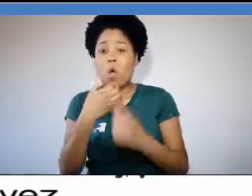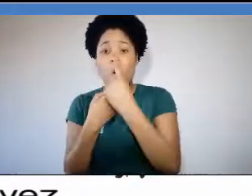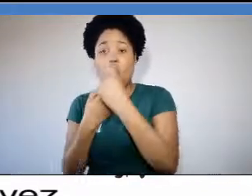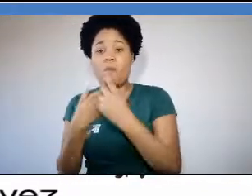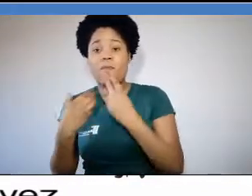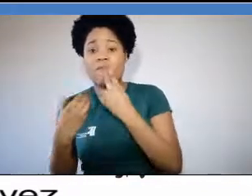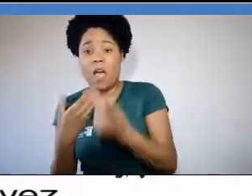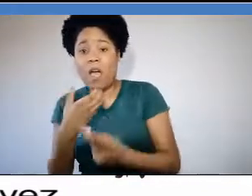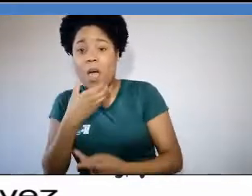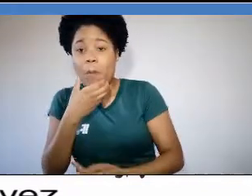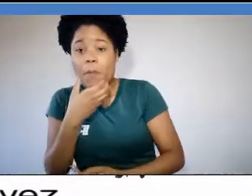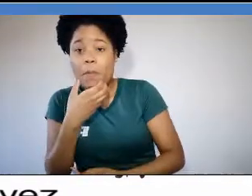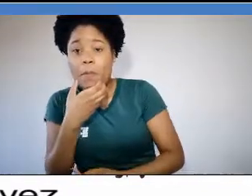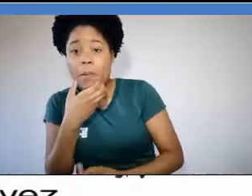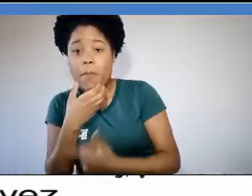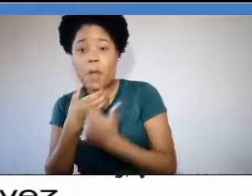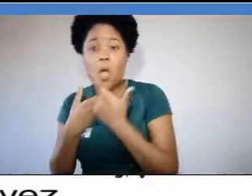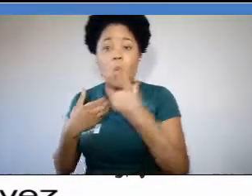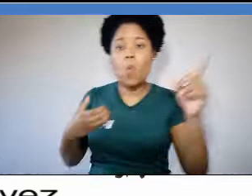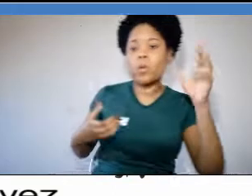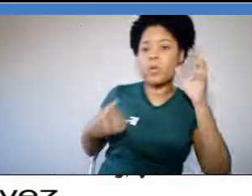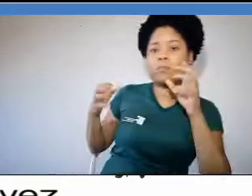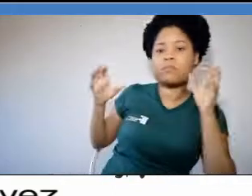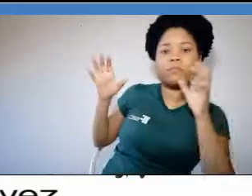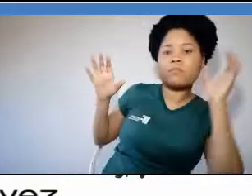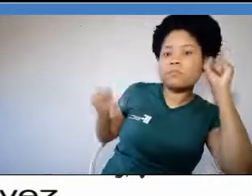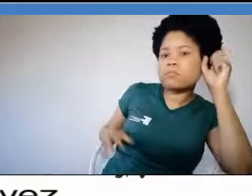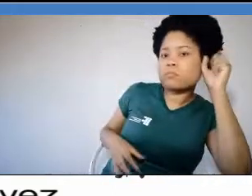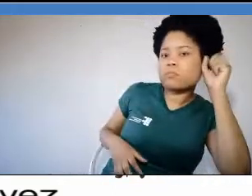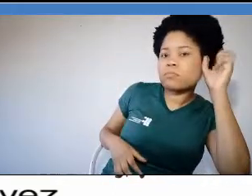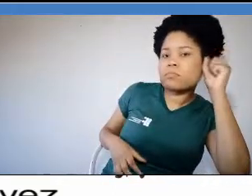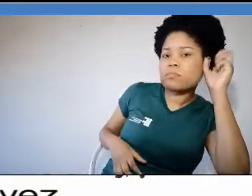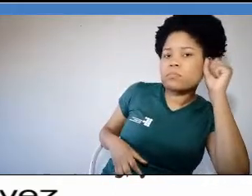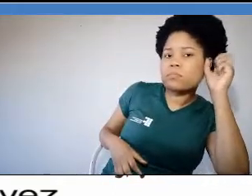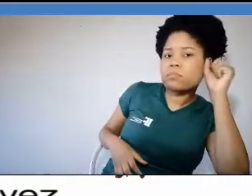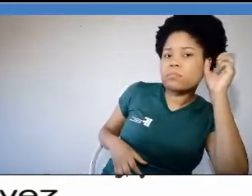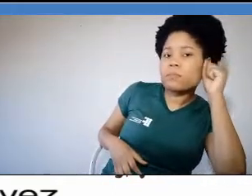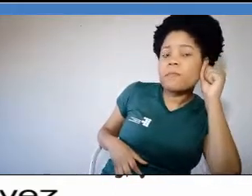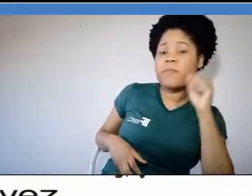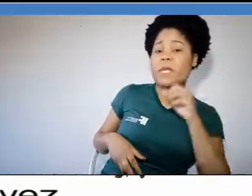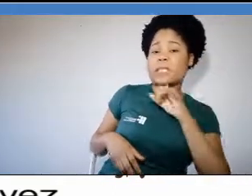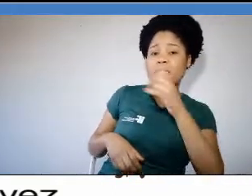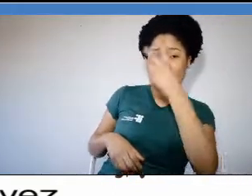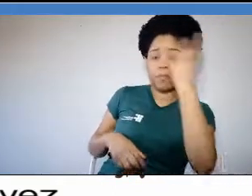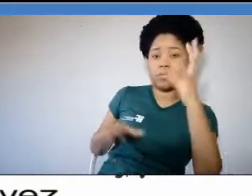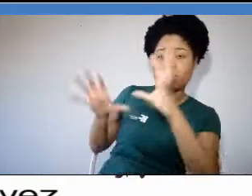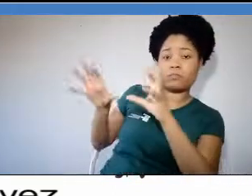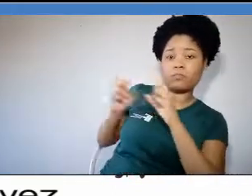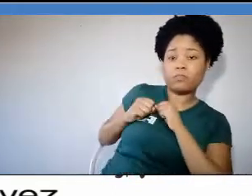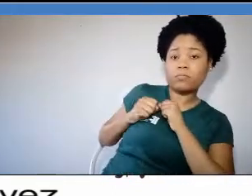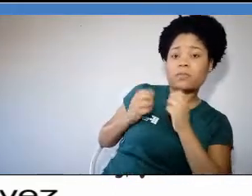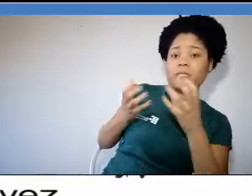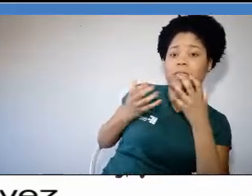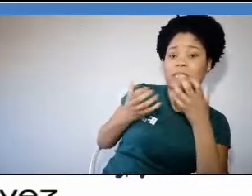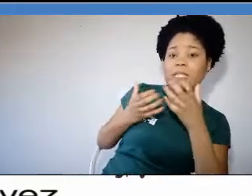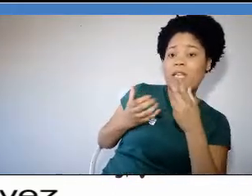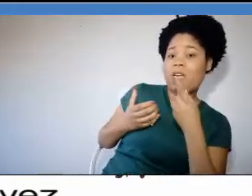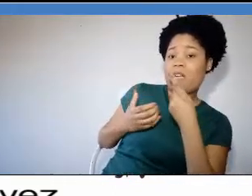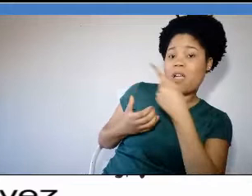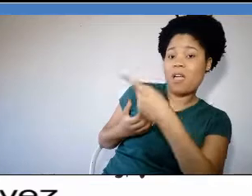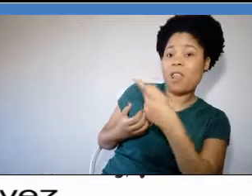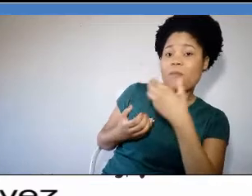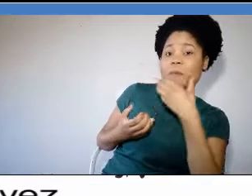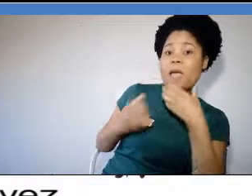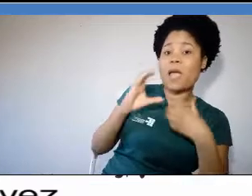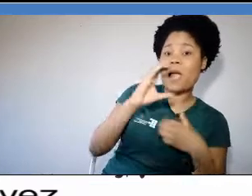pessoa fala, um fala, e aí o outro escuta, e na hora que o receptor, né, a pessoa que está recebendo aquele áudio,